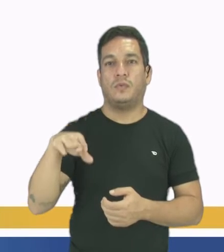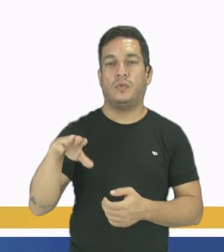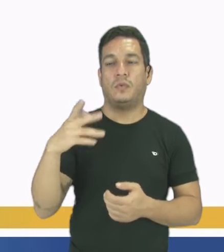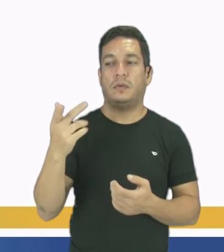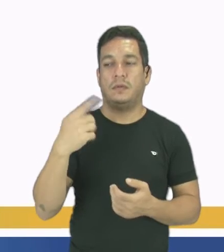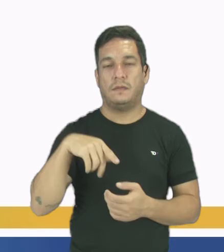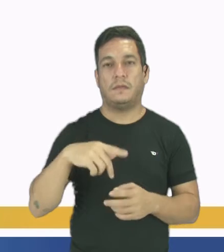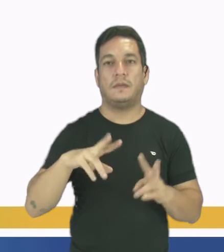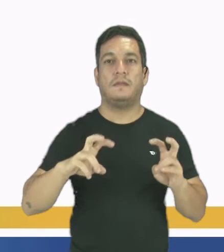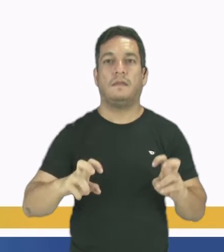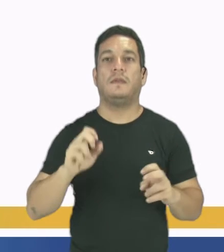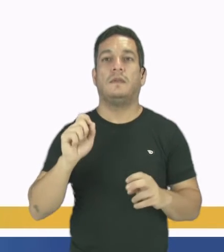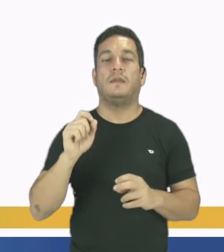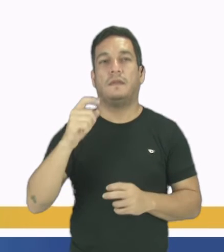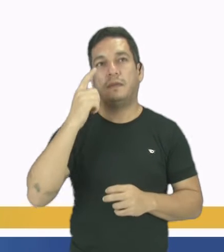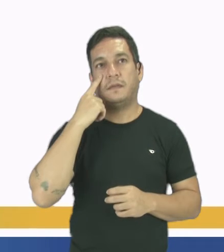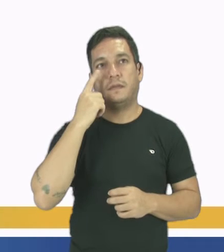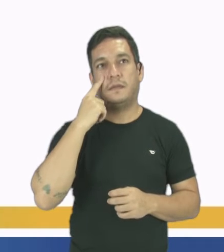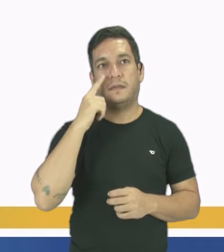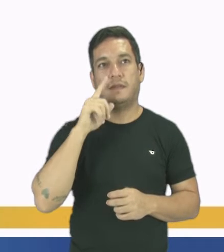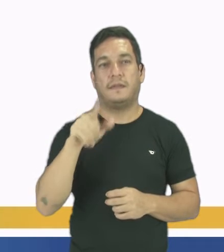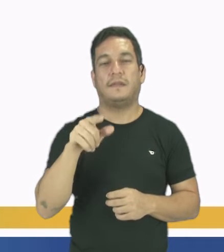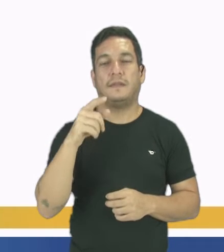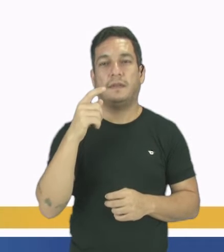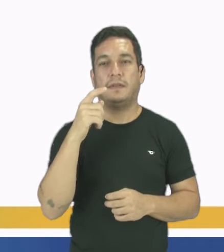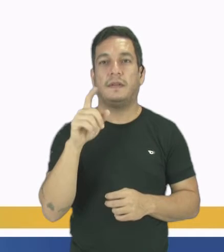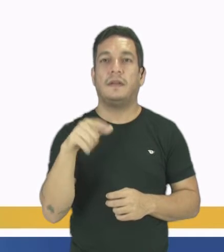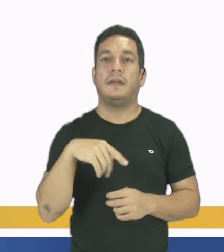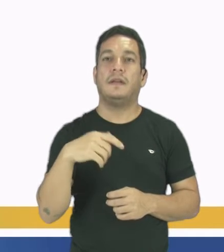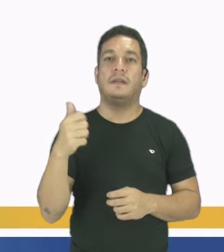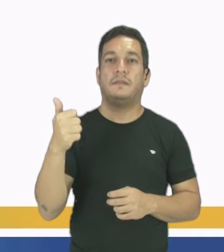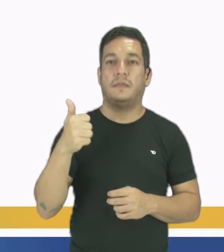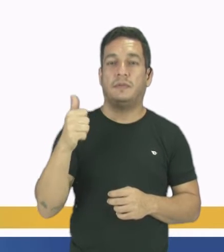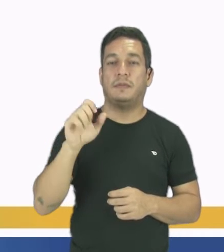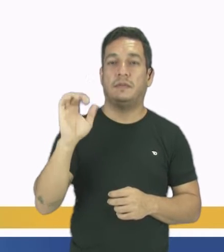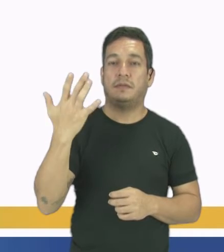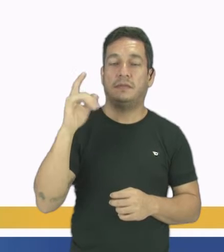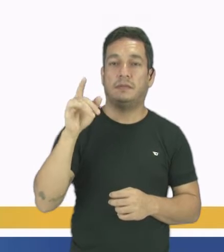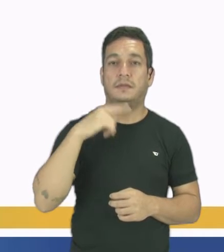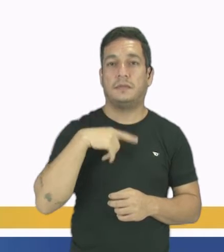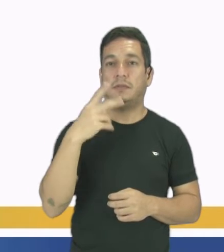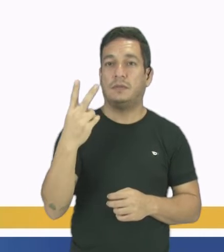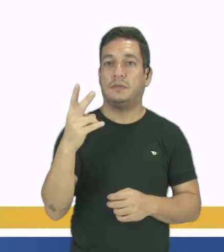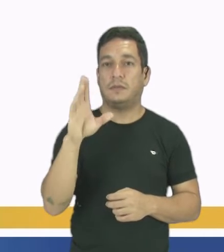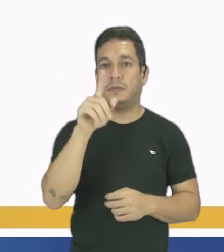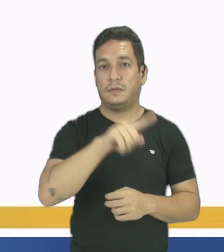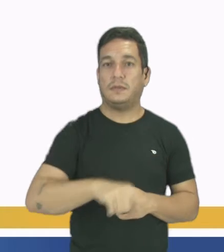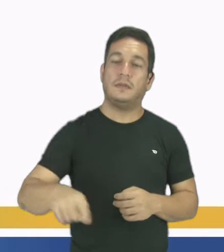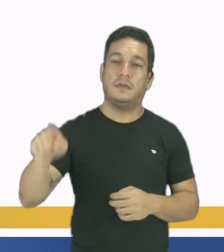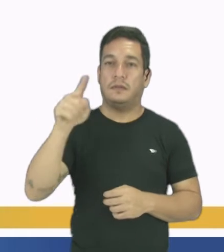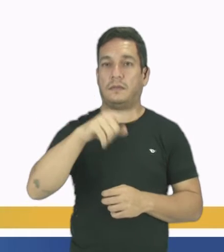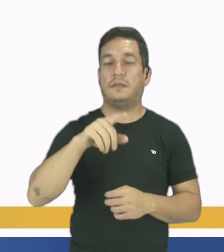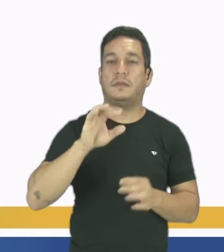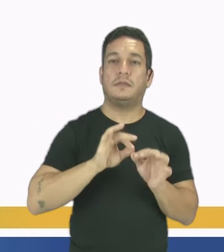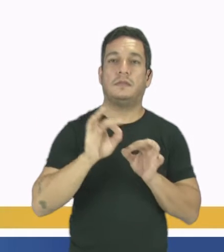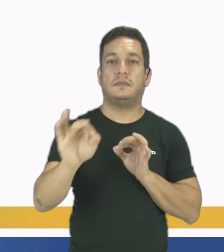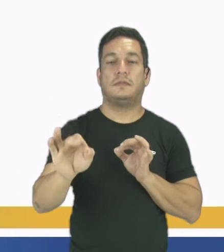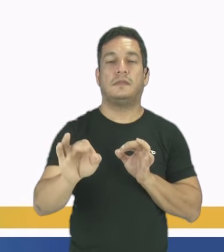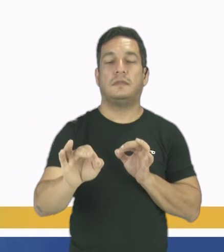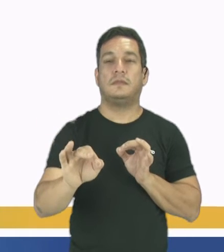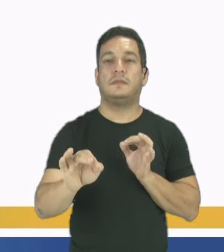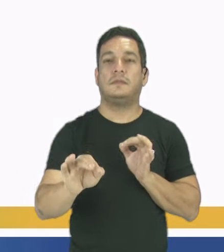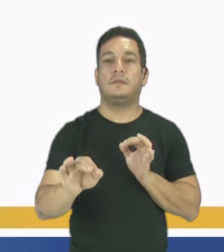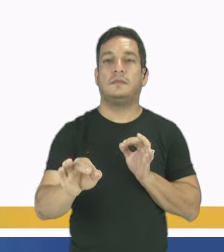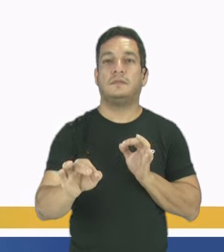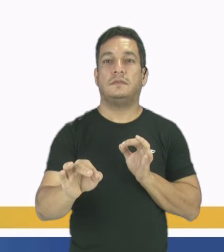Então, observe geometricamente. No primeiro caso, nós temos duas circunferências distantes uma da